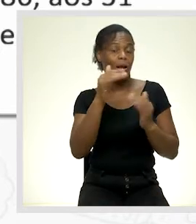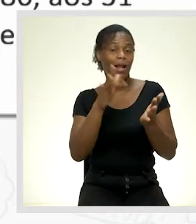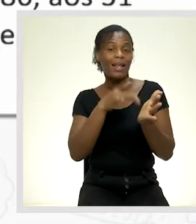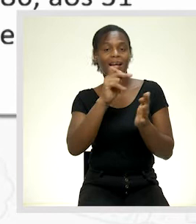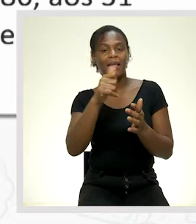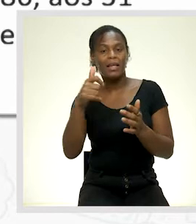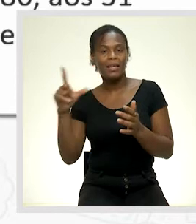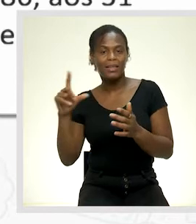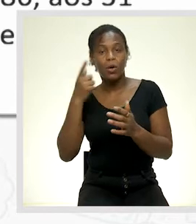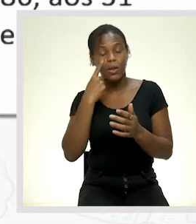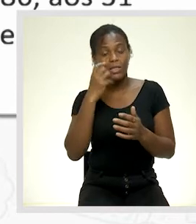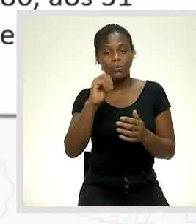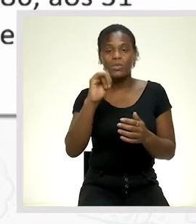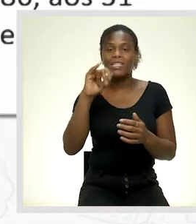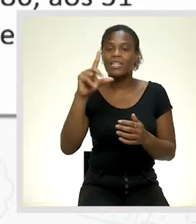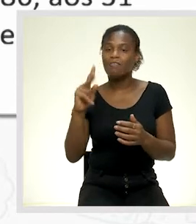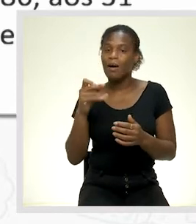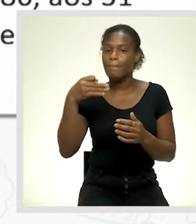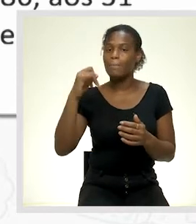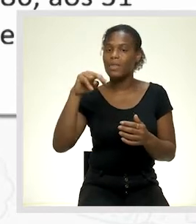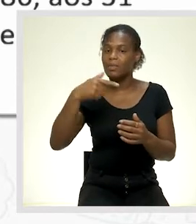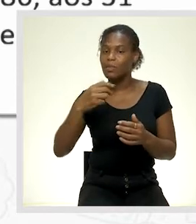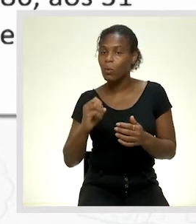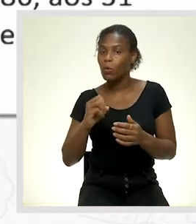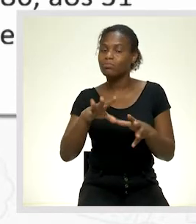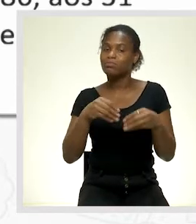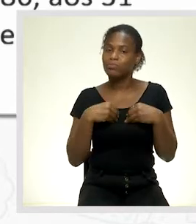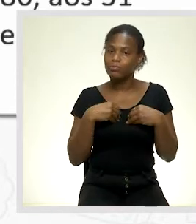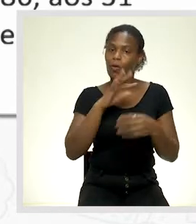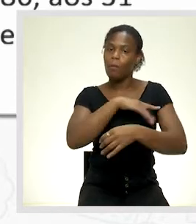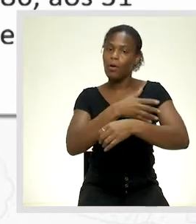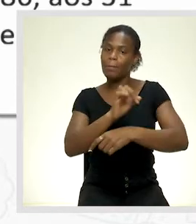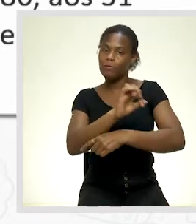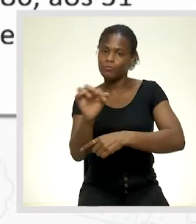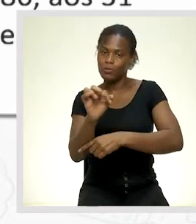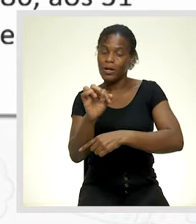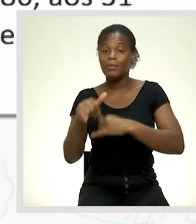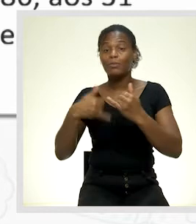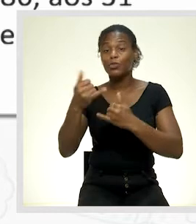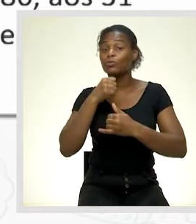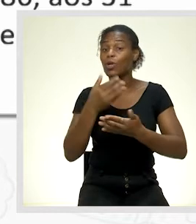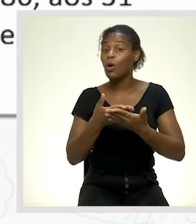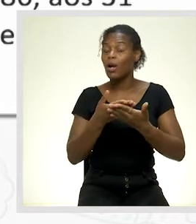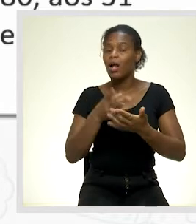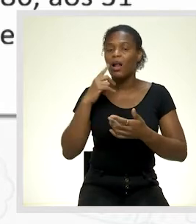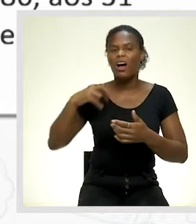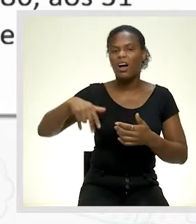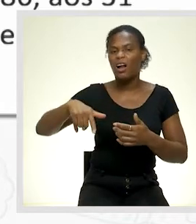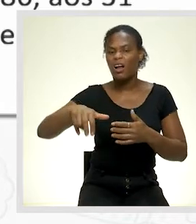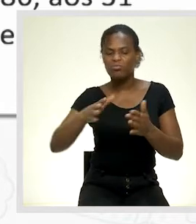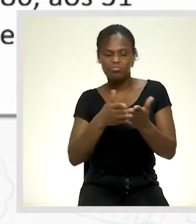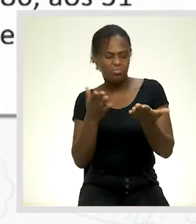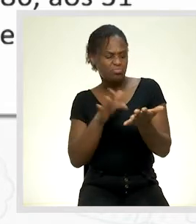onde conheceu Silva Pinto, que recolheu postumamente os seus poemas. Andou sem gosto pelas